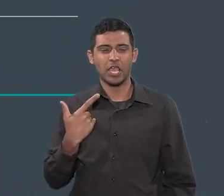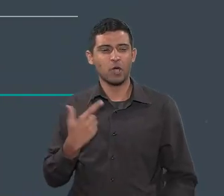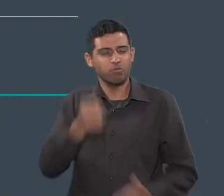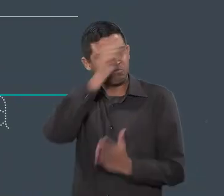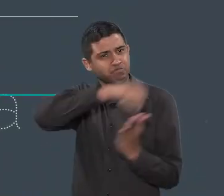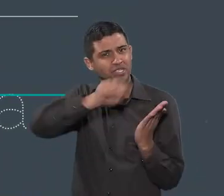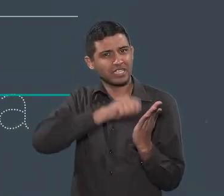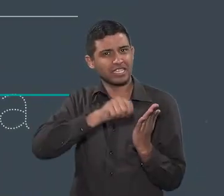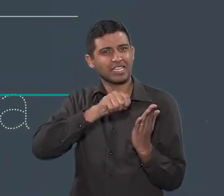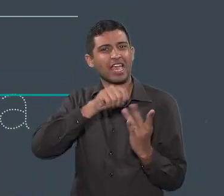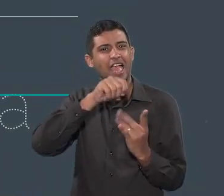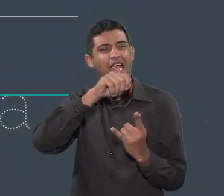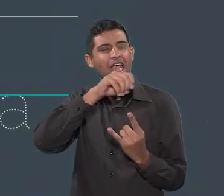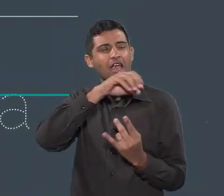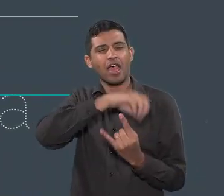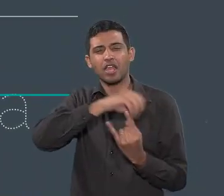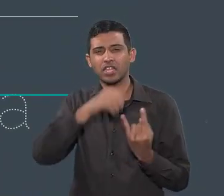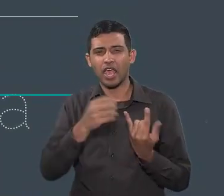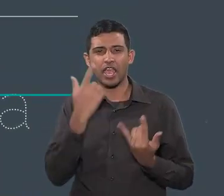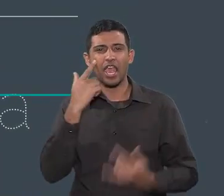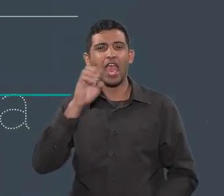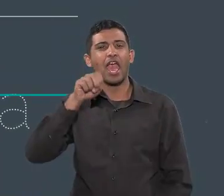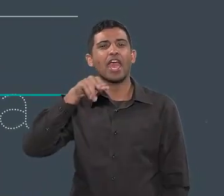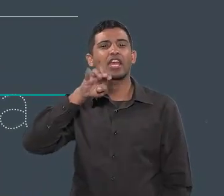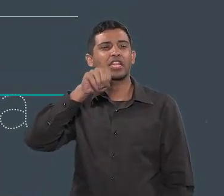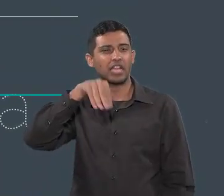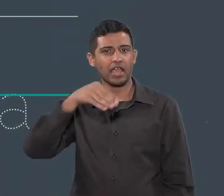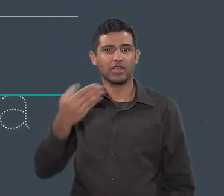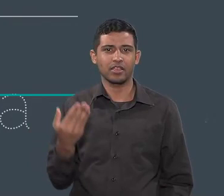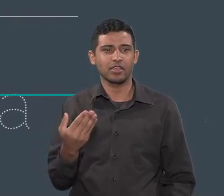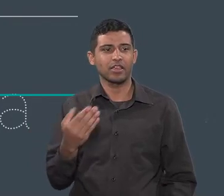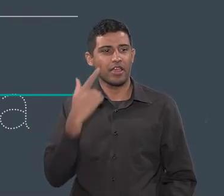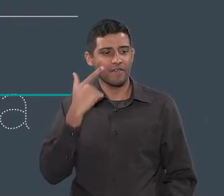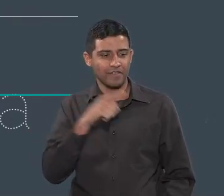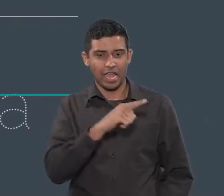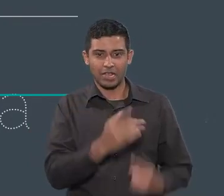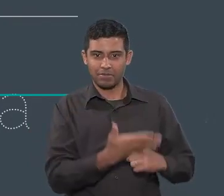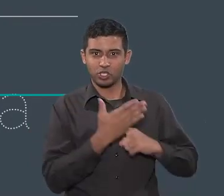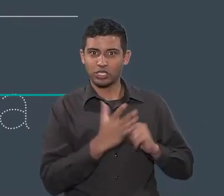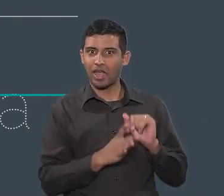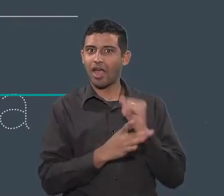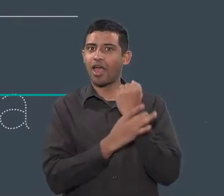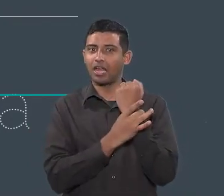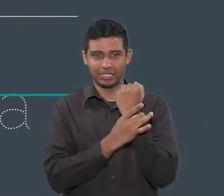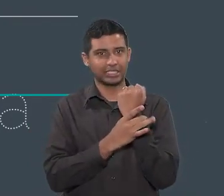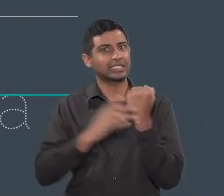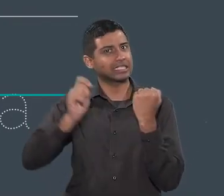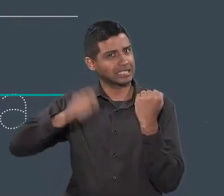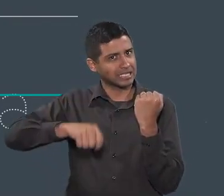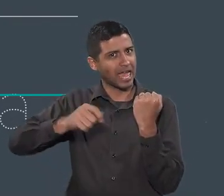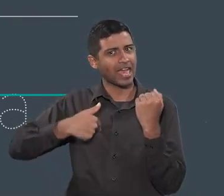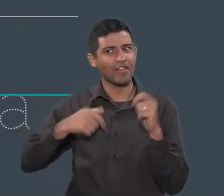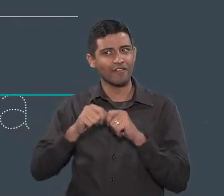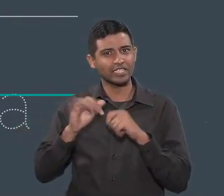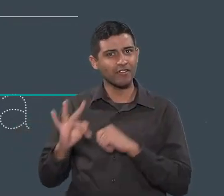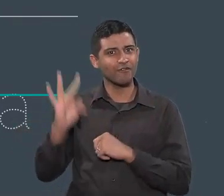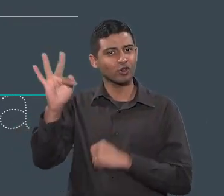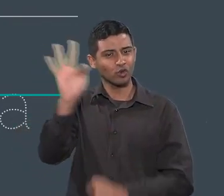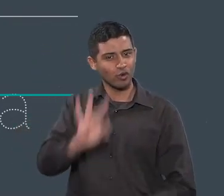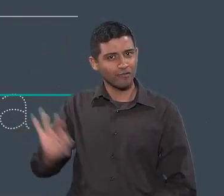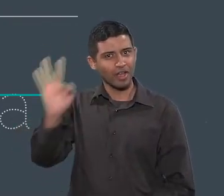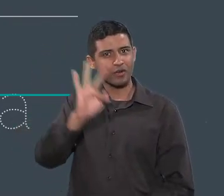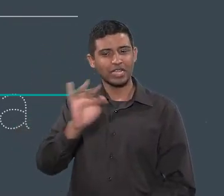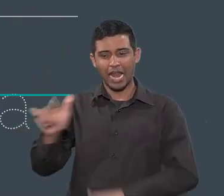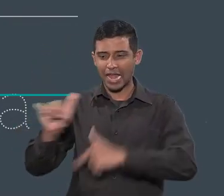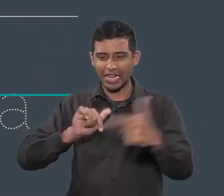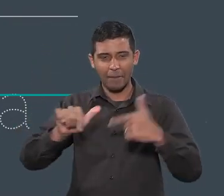e o Enem vai ser uma porta de garantia para que eu possa fazer uma faculdade de serviço